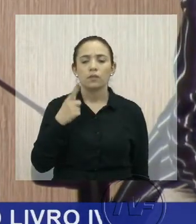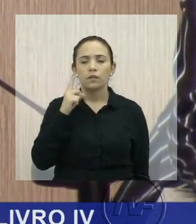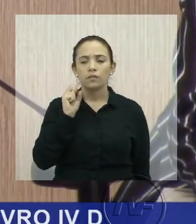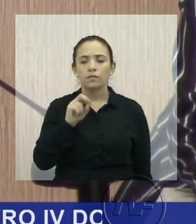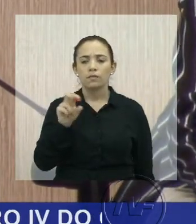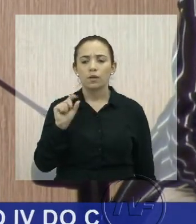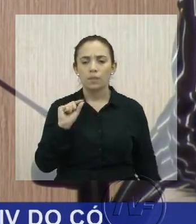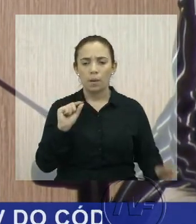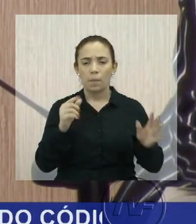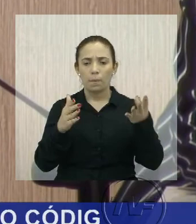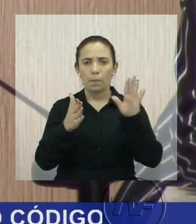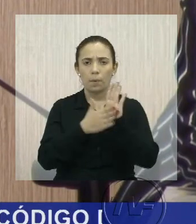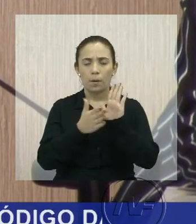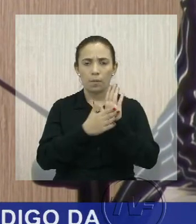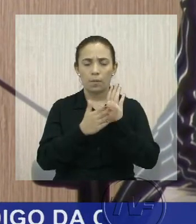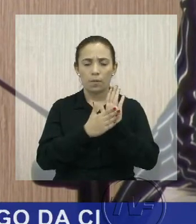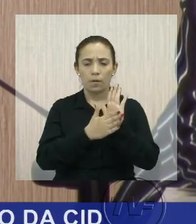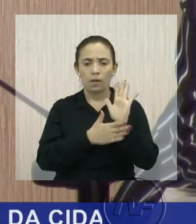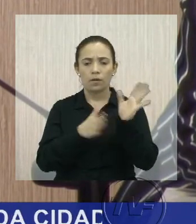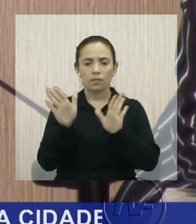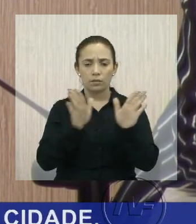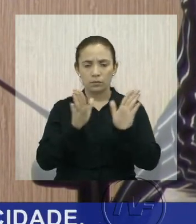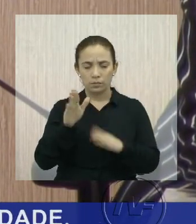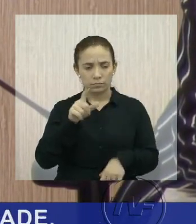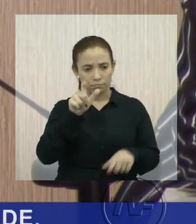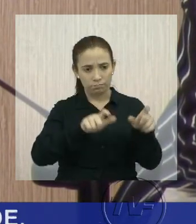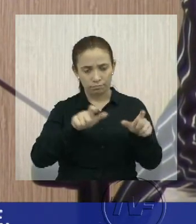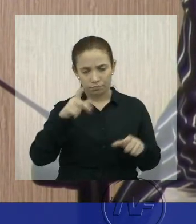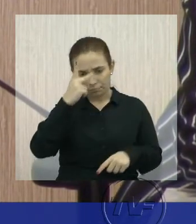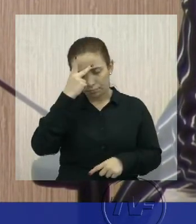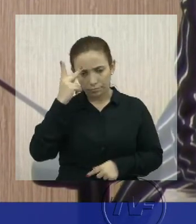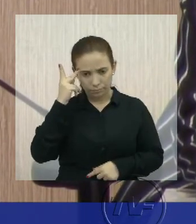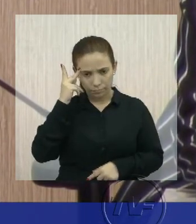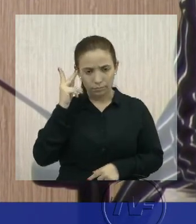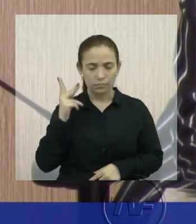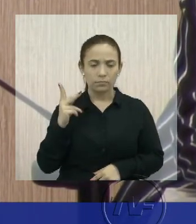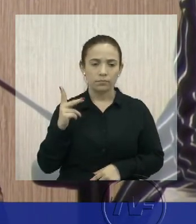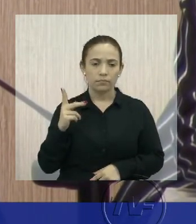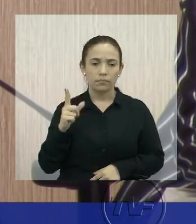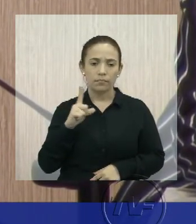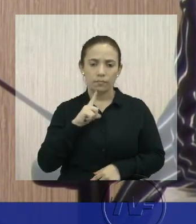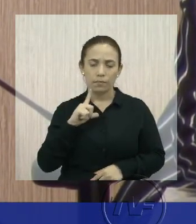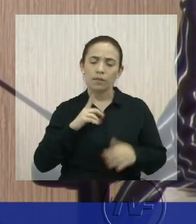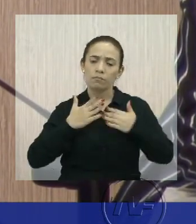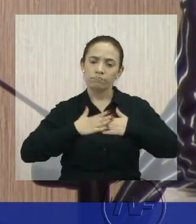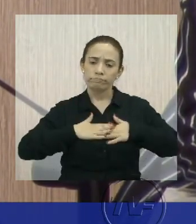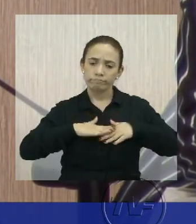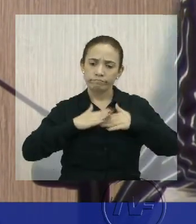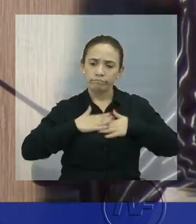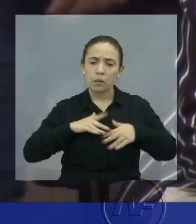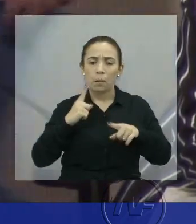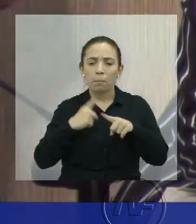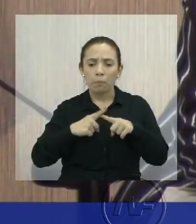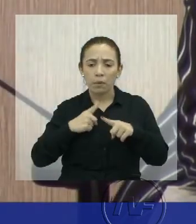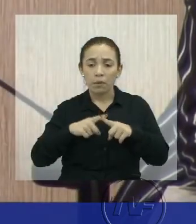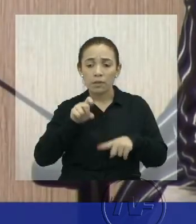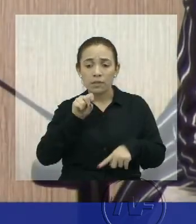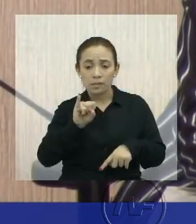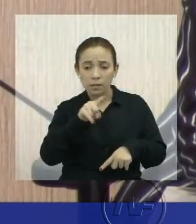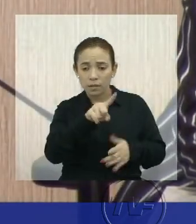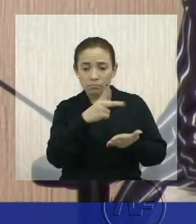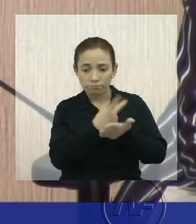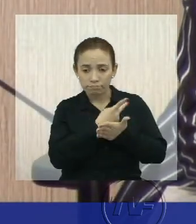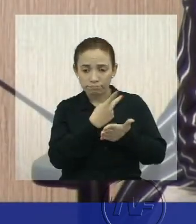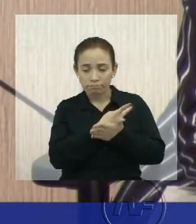a gente propõe uma política que vai dizer, cidadão, você fique tranquilo, porque se você estiver